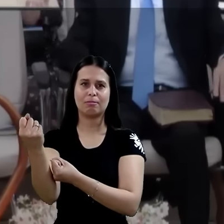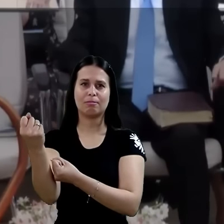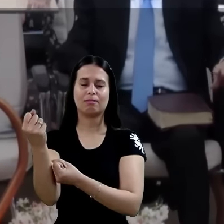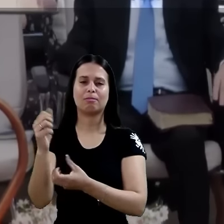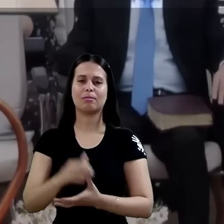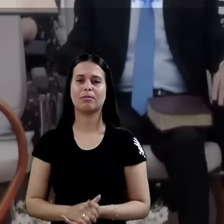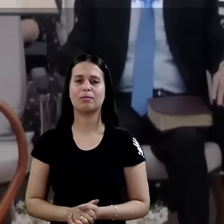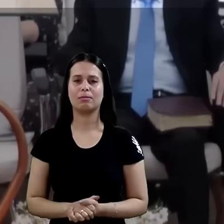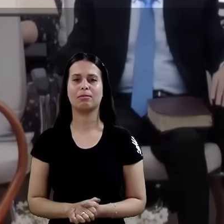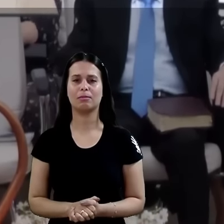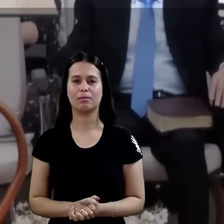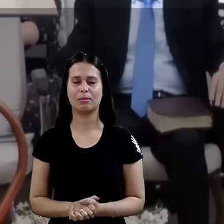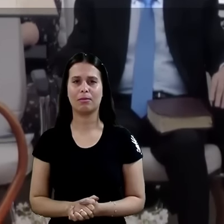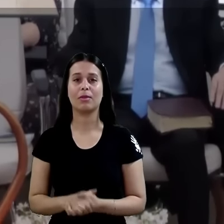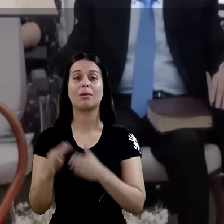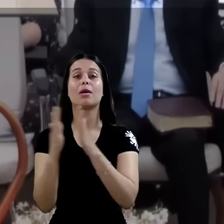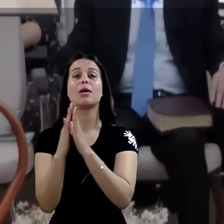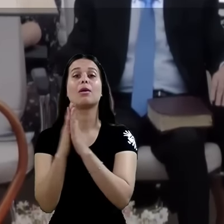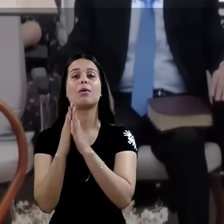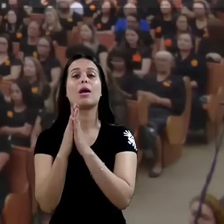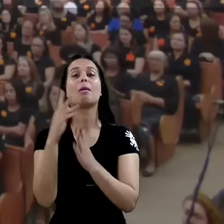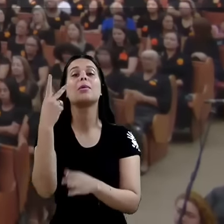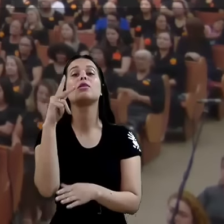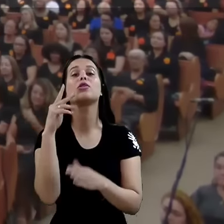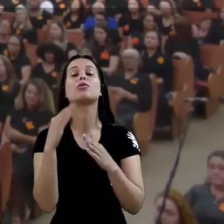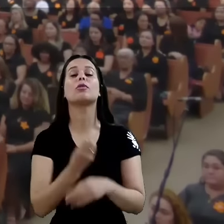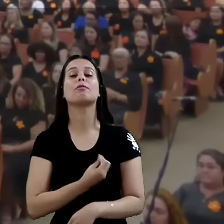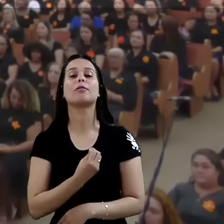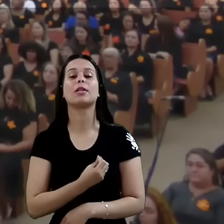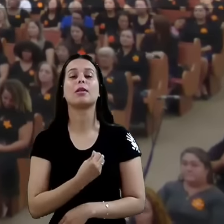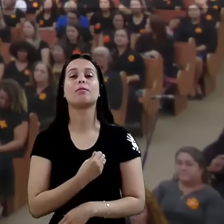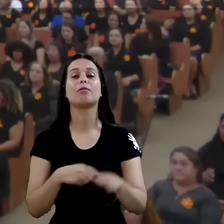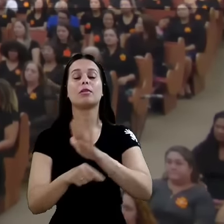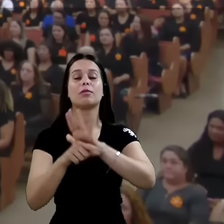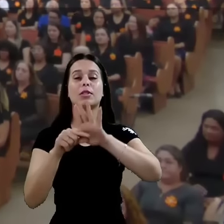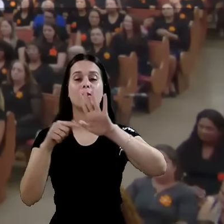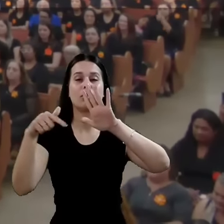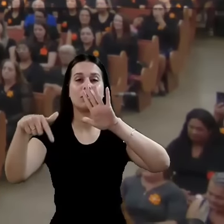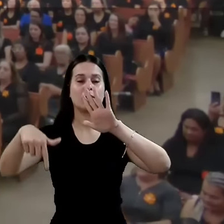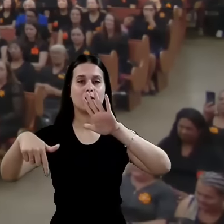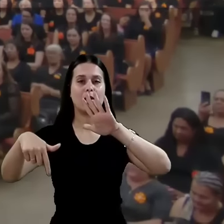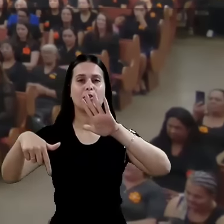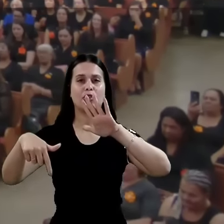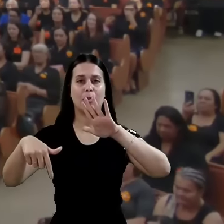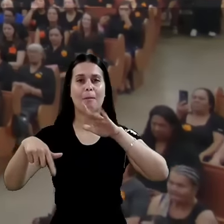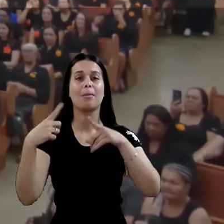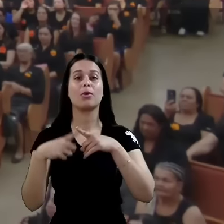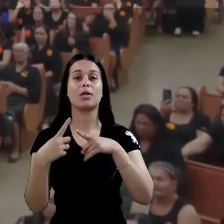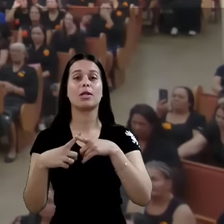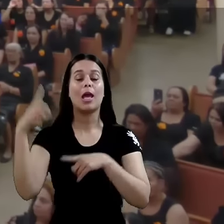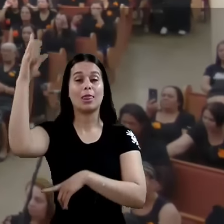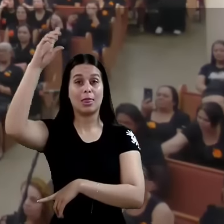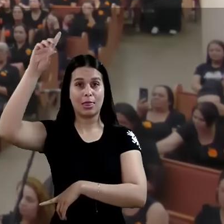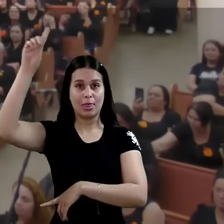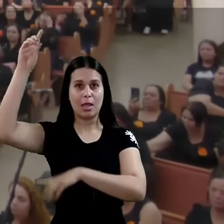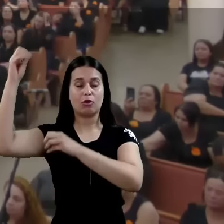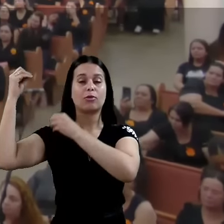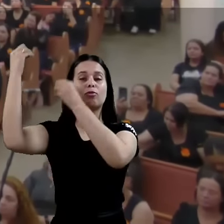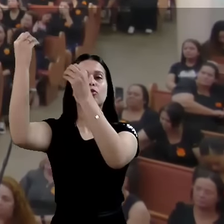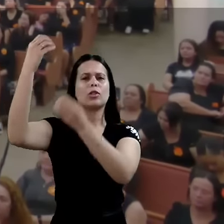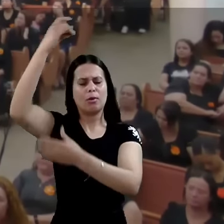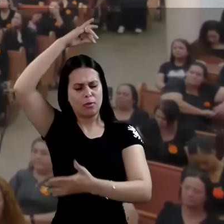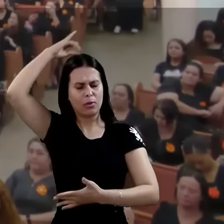recebe para eu orar por você versículo 7 porque Deus não deu o espírito